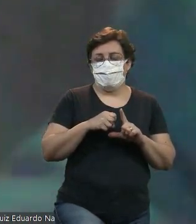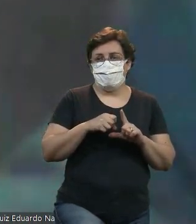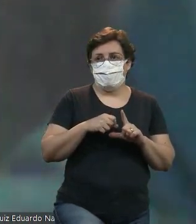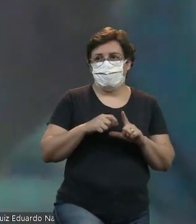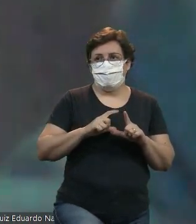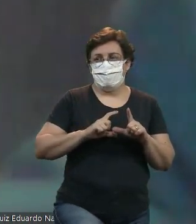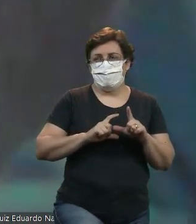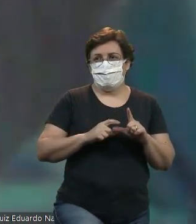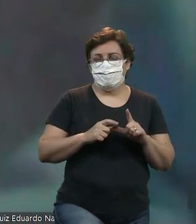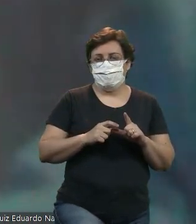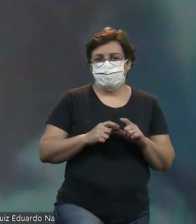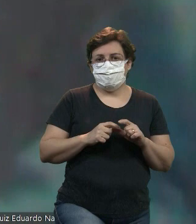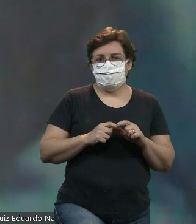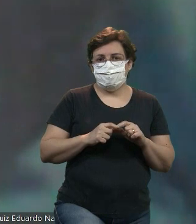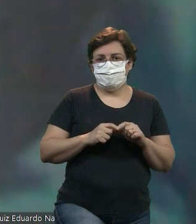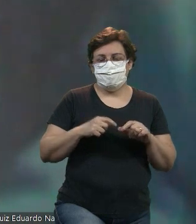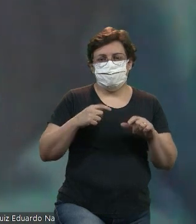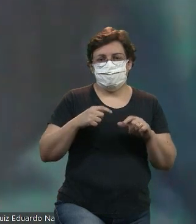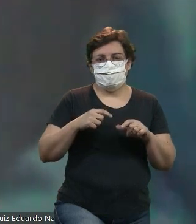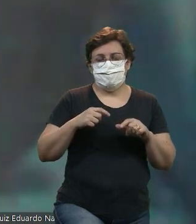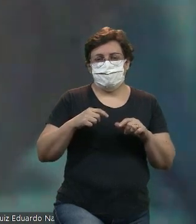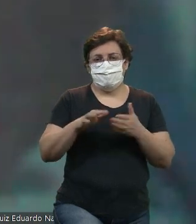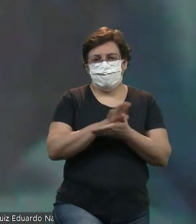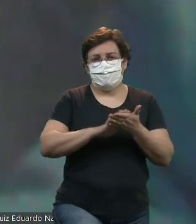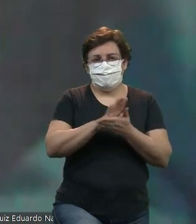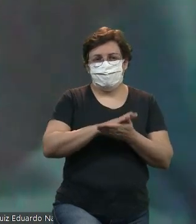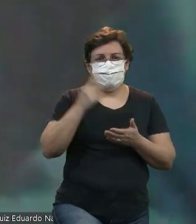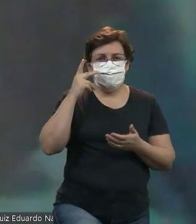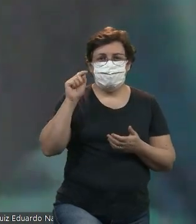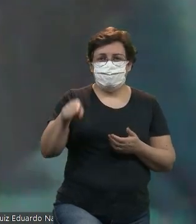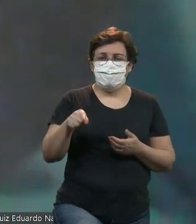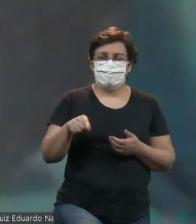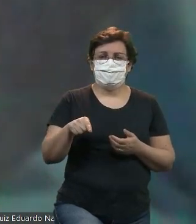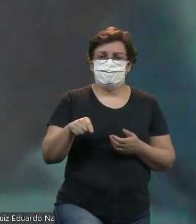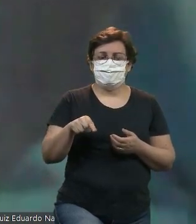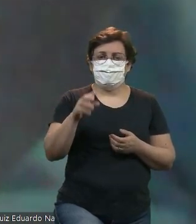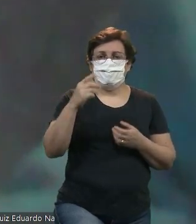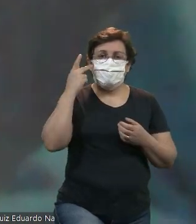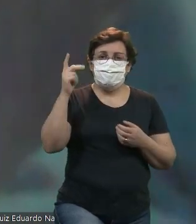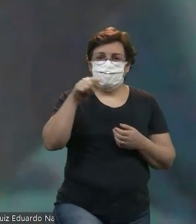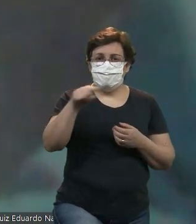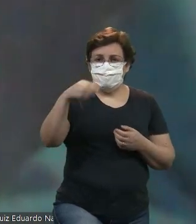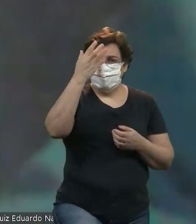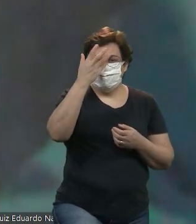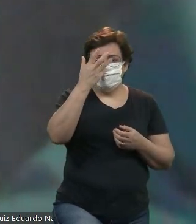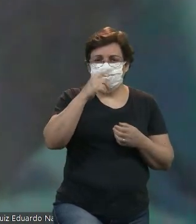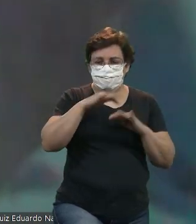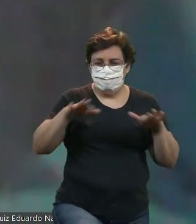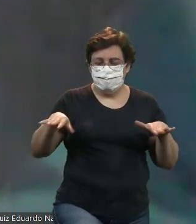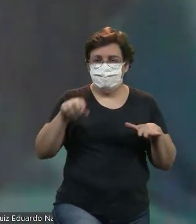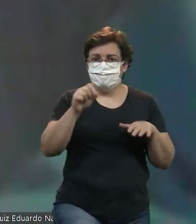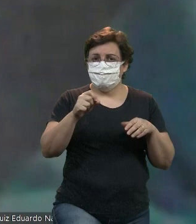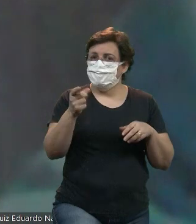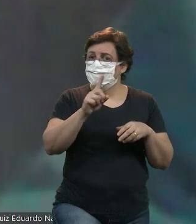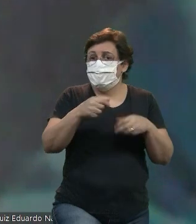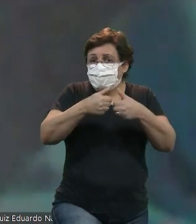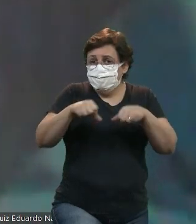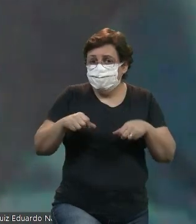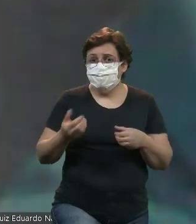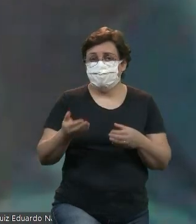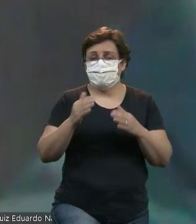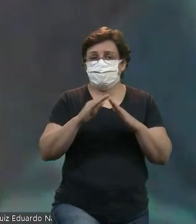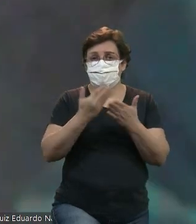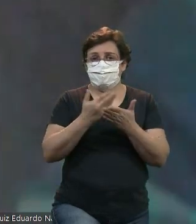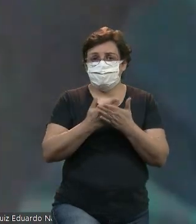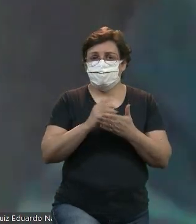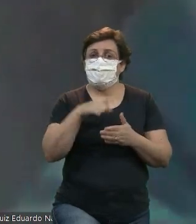para essas crianças que deixaram a escola, isso precisa ser mais transparente. Isso nós precisamos tomar conhecimento